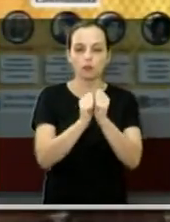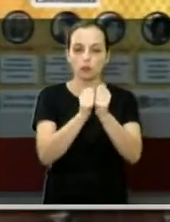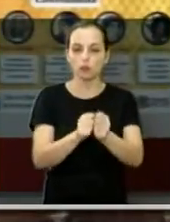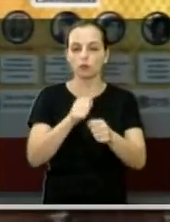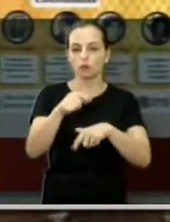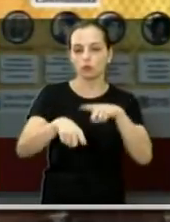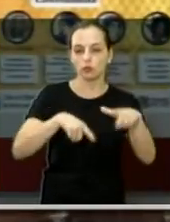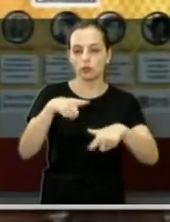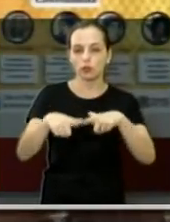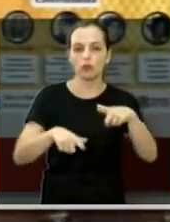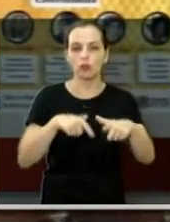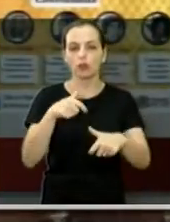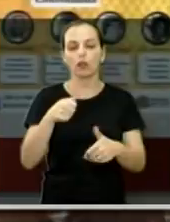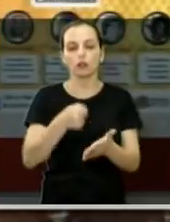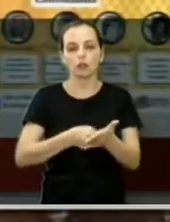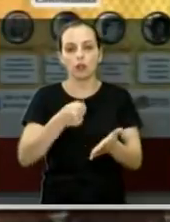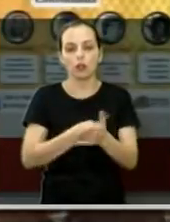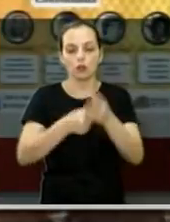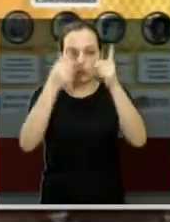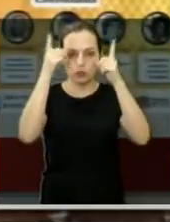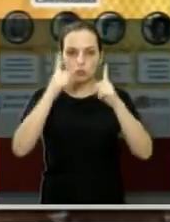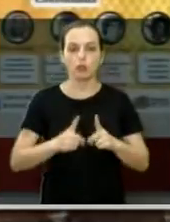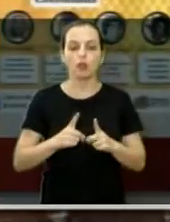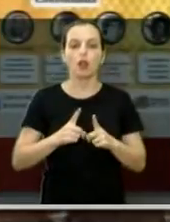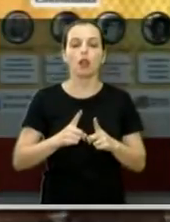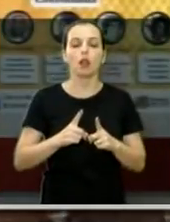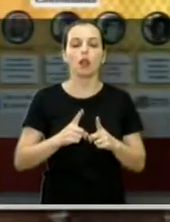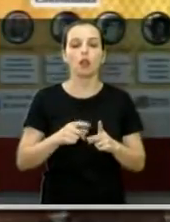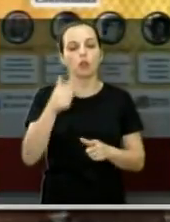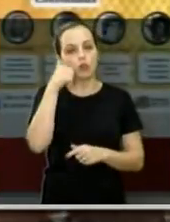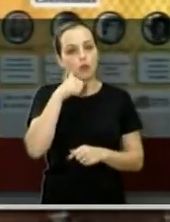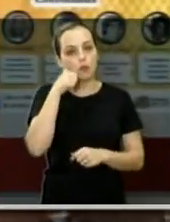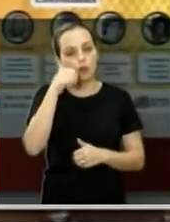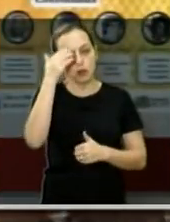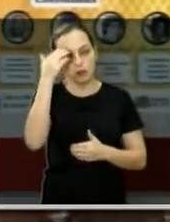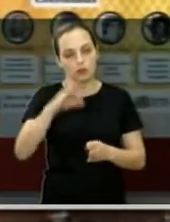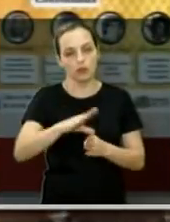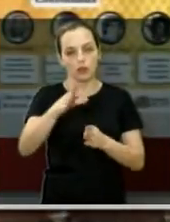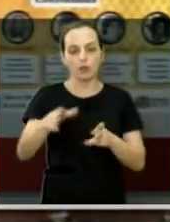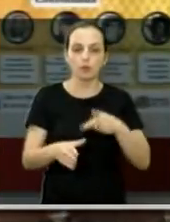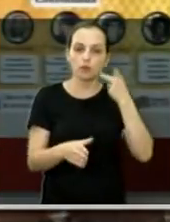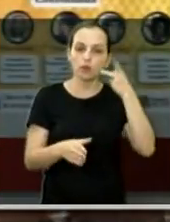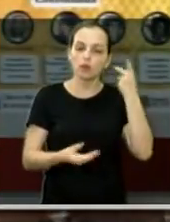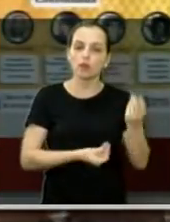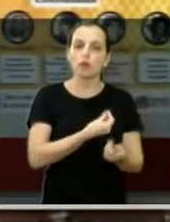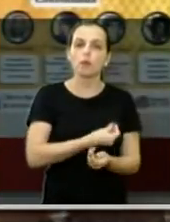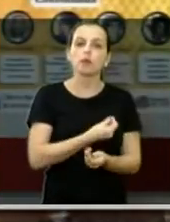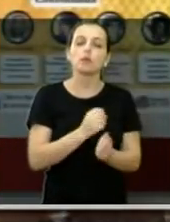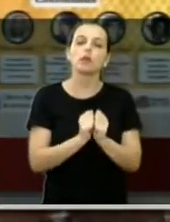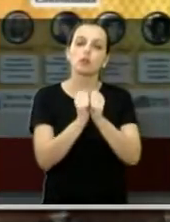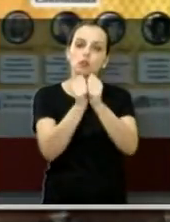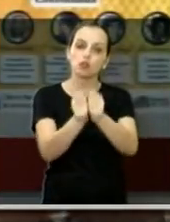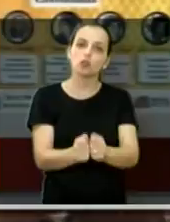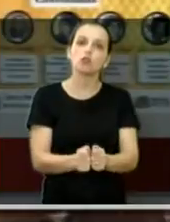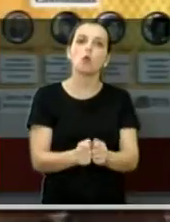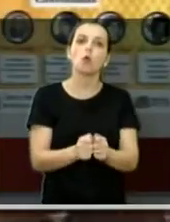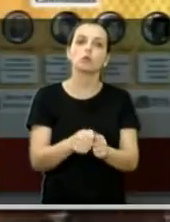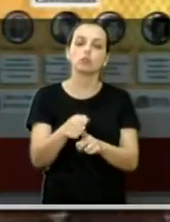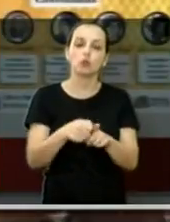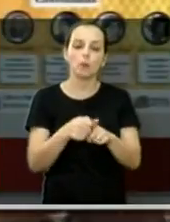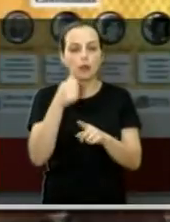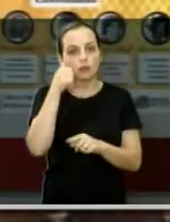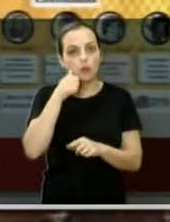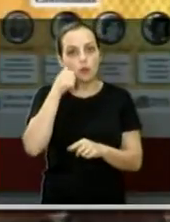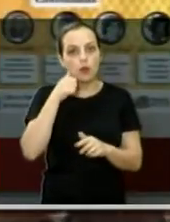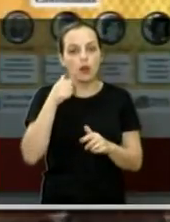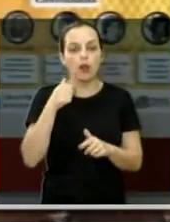atividades intensas na luta pelos direitos da mulher. Agradecer à Câmara Municipal, todos os vereadores que participaram também das atividades que nós